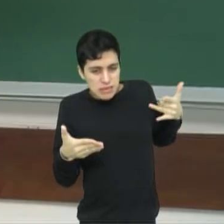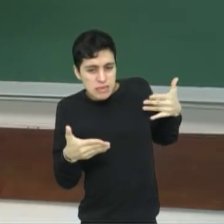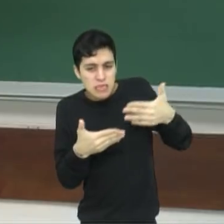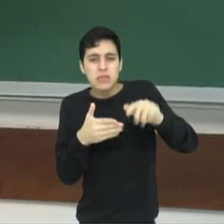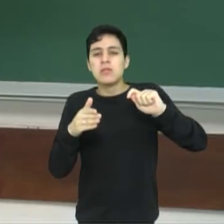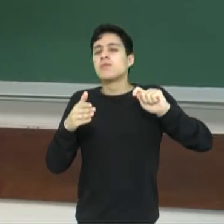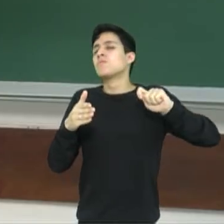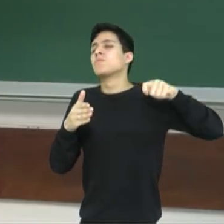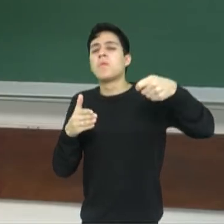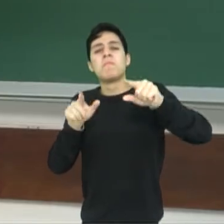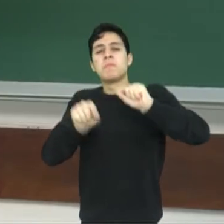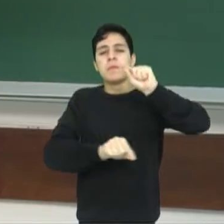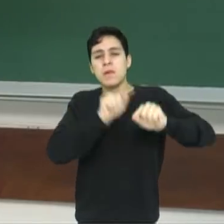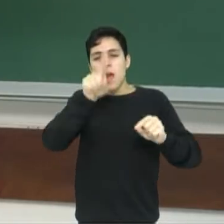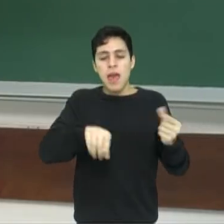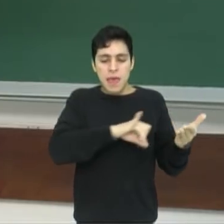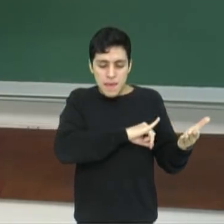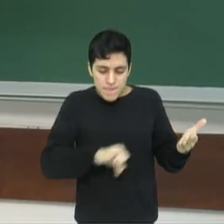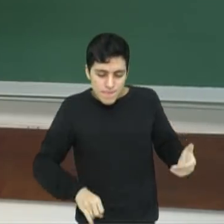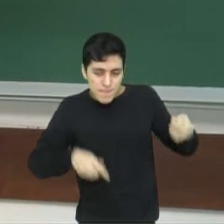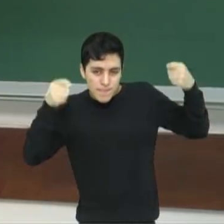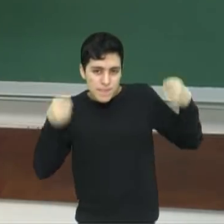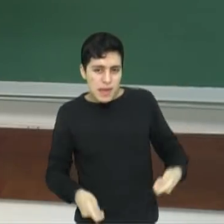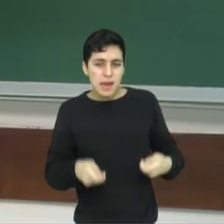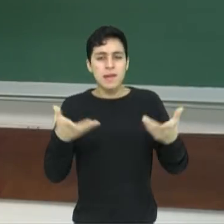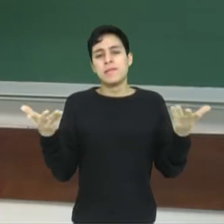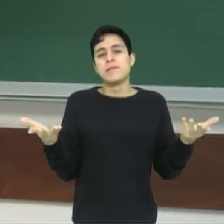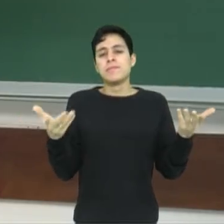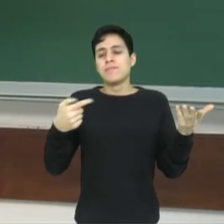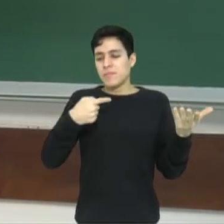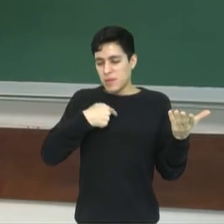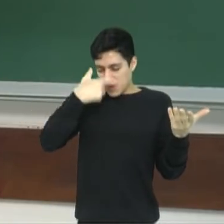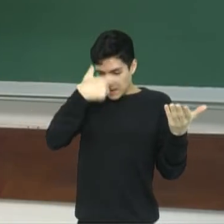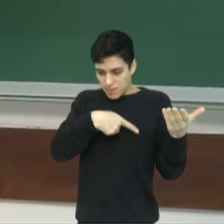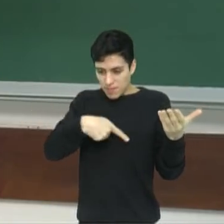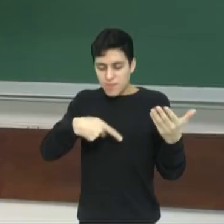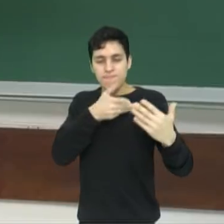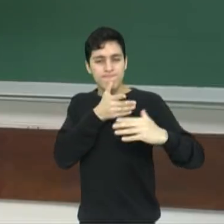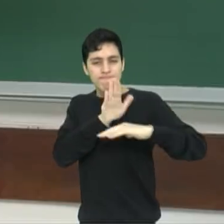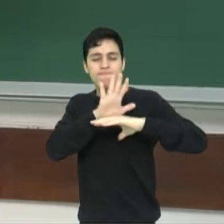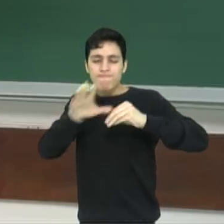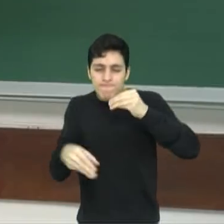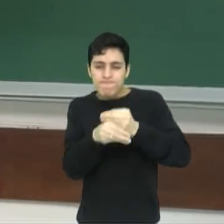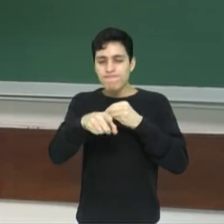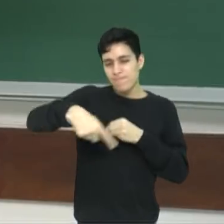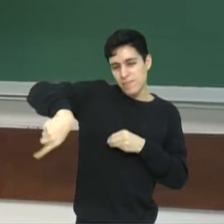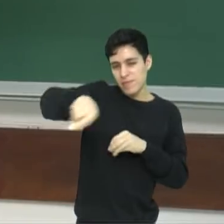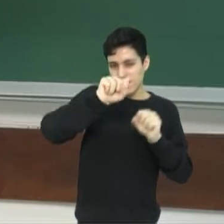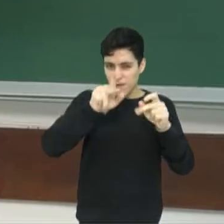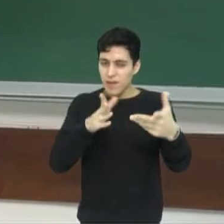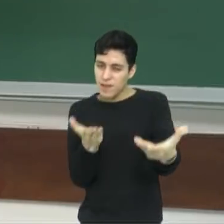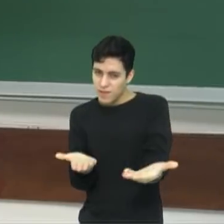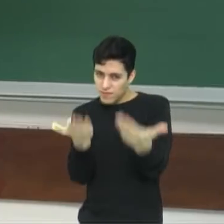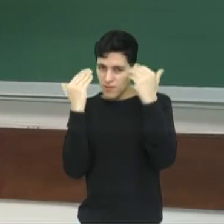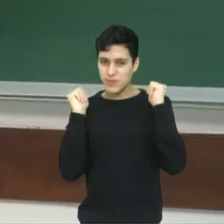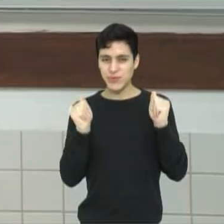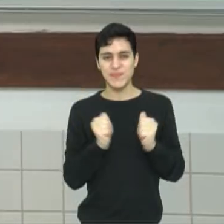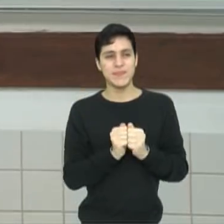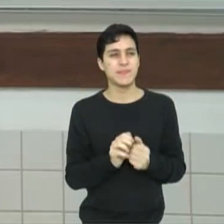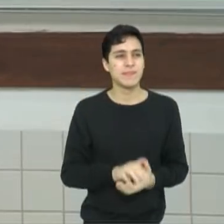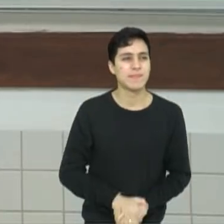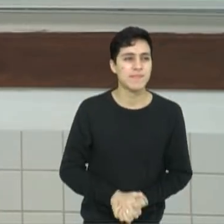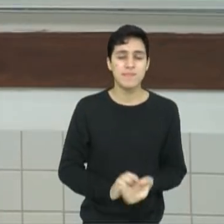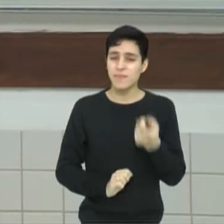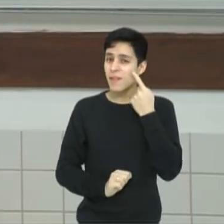sobre imperialismo e agora o professor Roberto vem aí para contribuir junto com vocês e vamos estudar junto com essa aí. Embarque nessa, vamos junto. Os